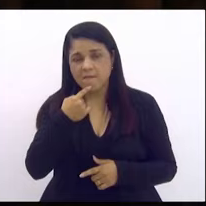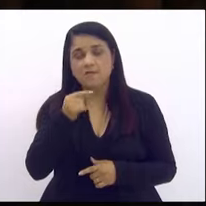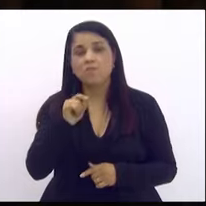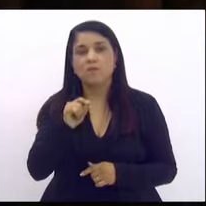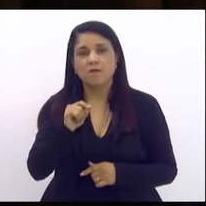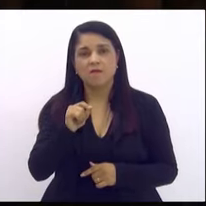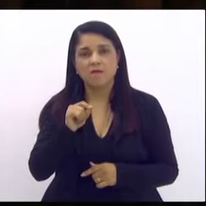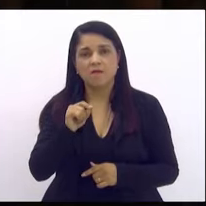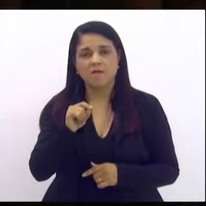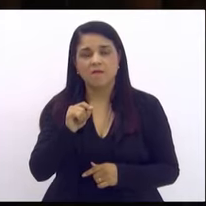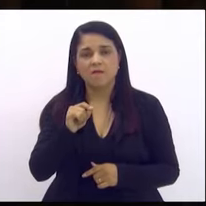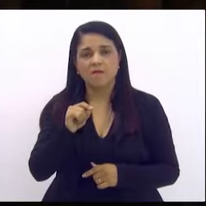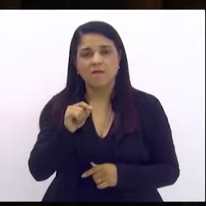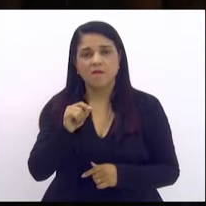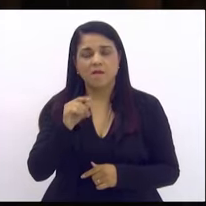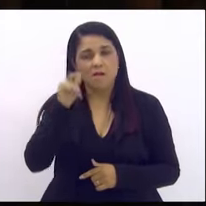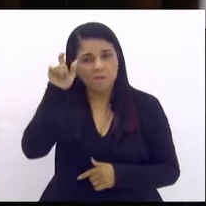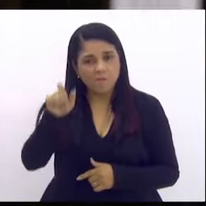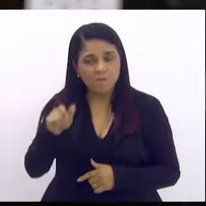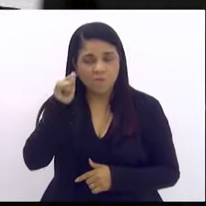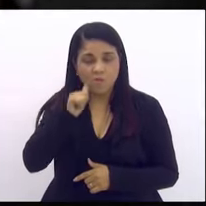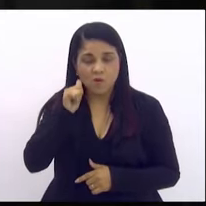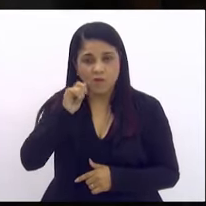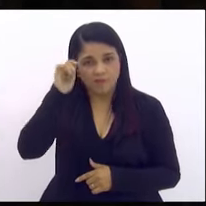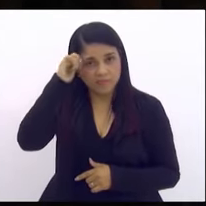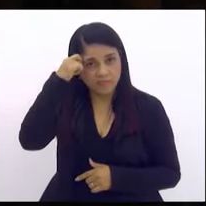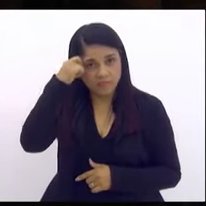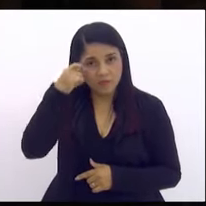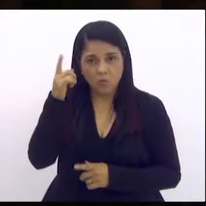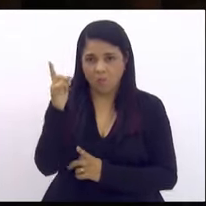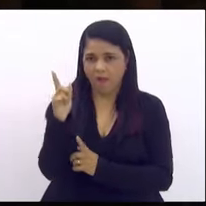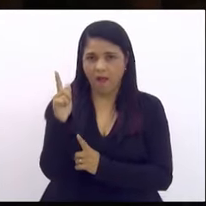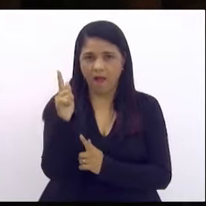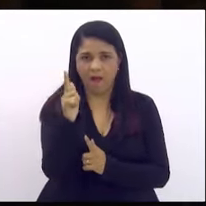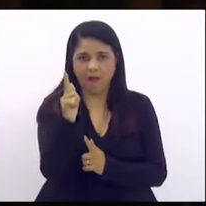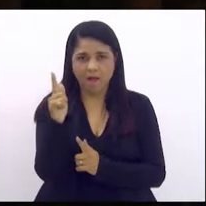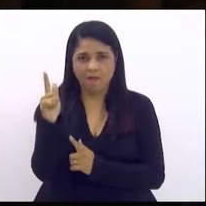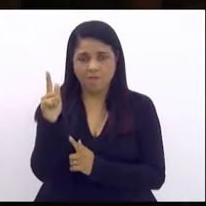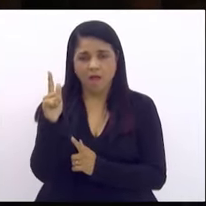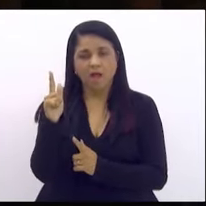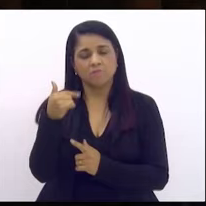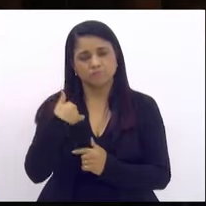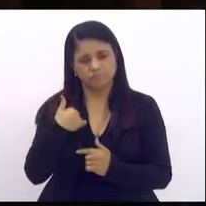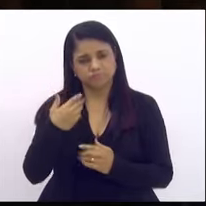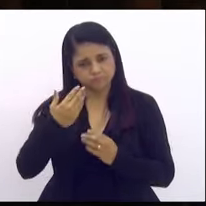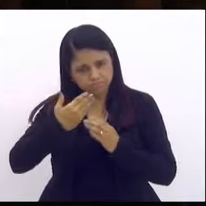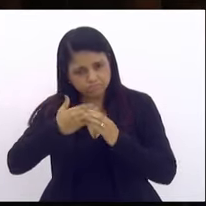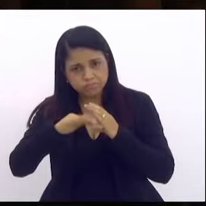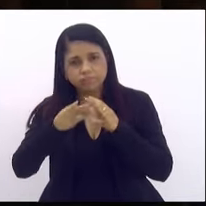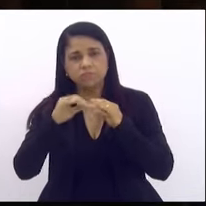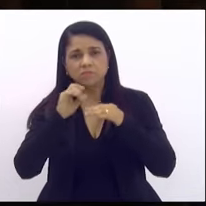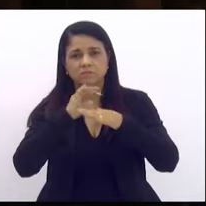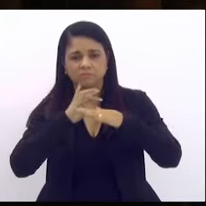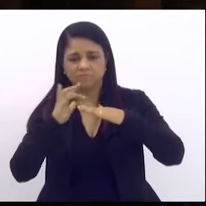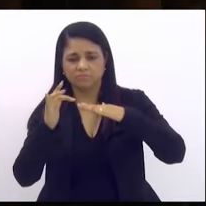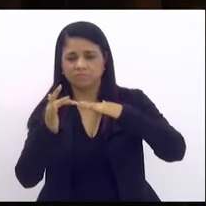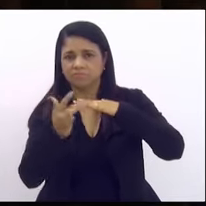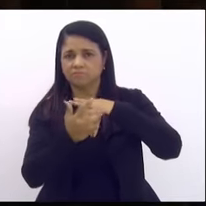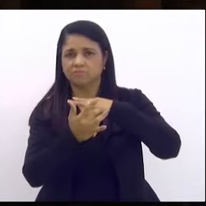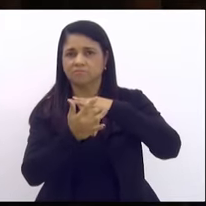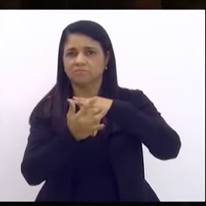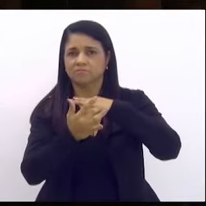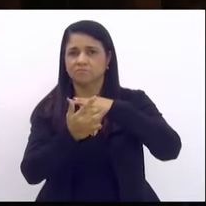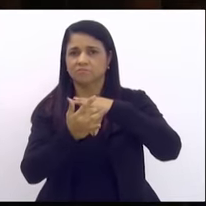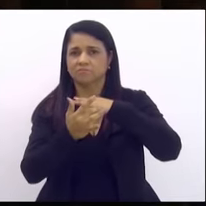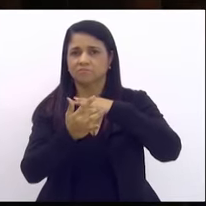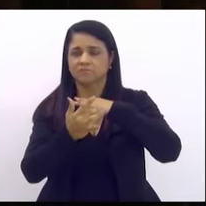foi um susto para mim um assombro então publiquei nas redes sociais essa situação gerada pela